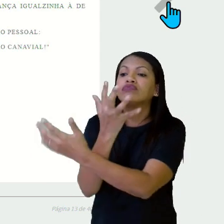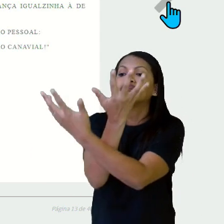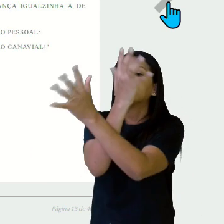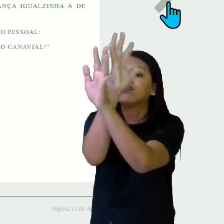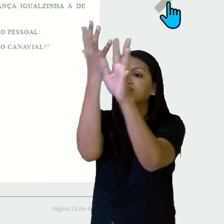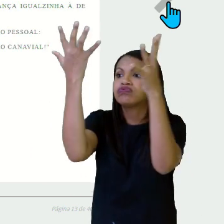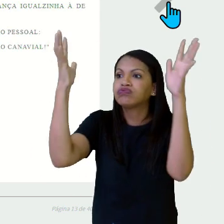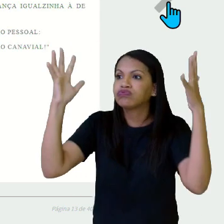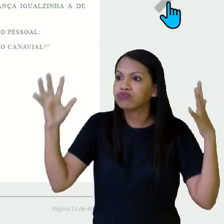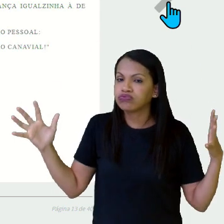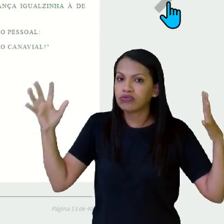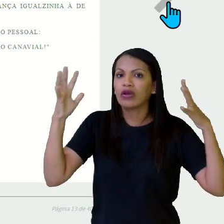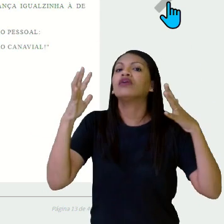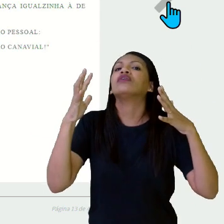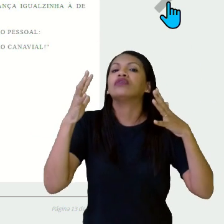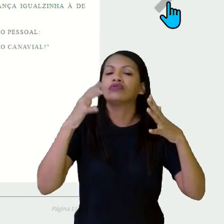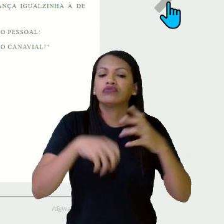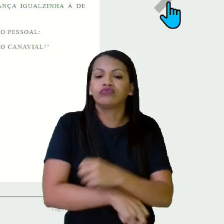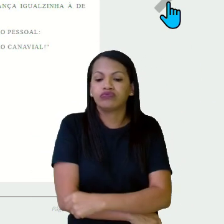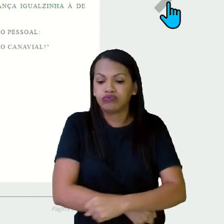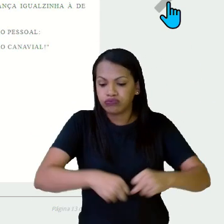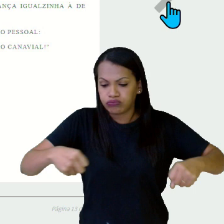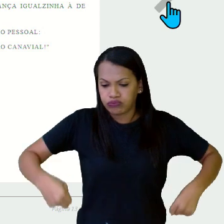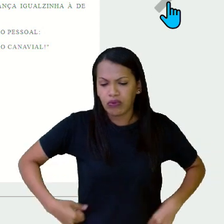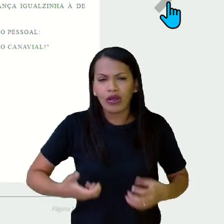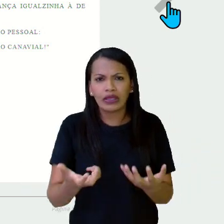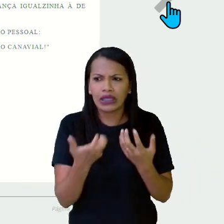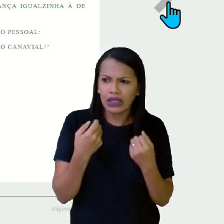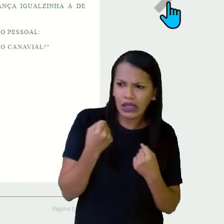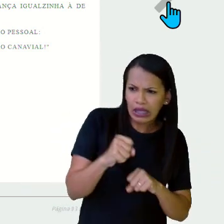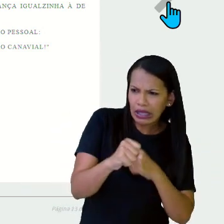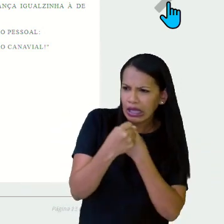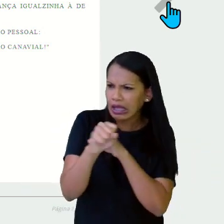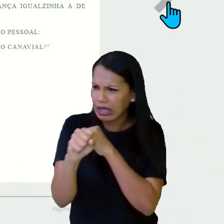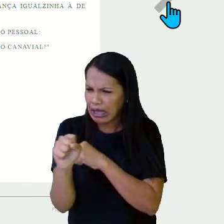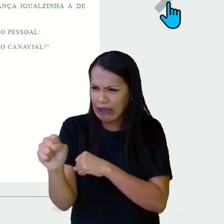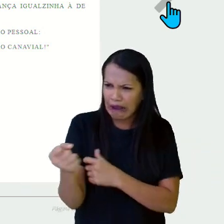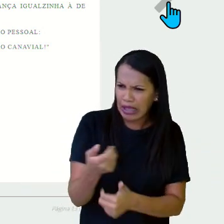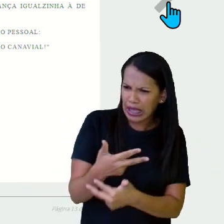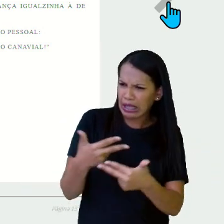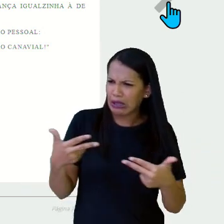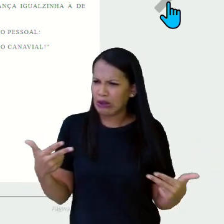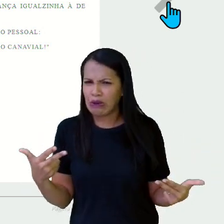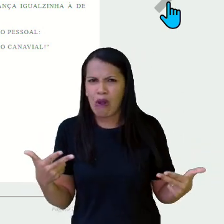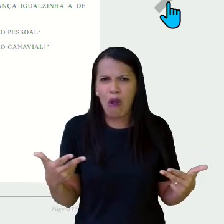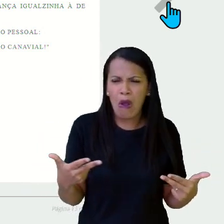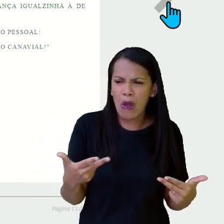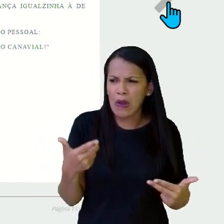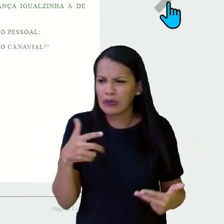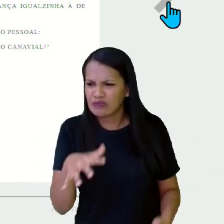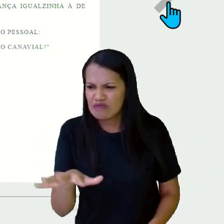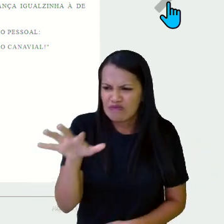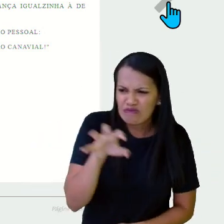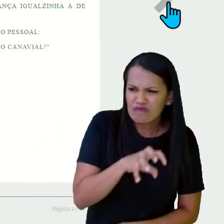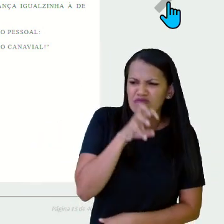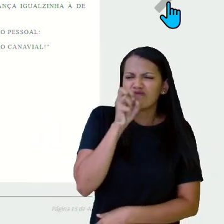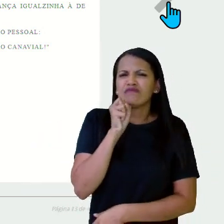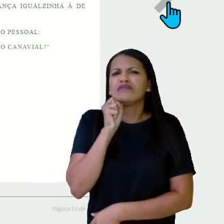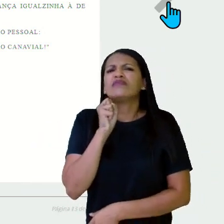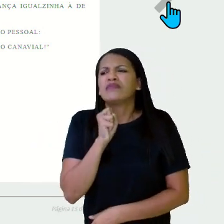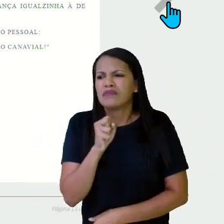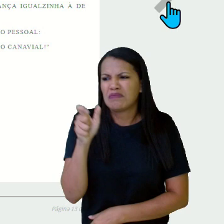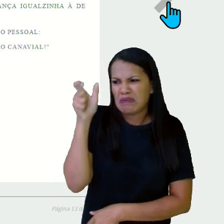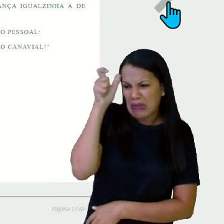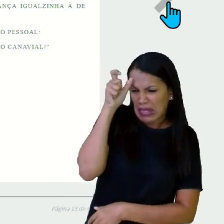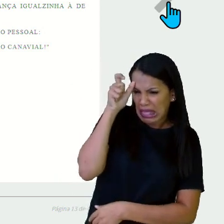Os caboclos de lança queriam logo partir. Isso é coisa do papafigo, foi o cheiro dá para sentir. Quem é